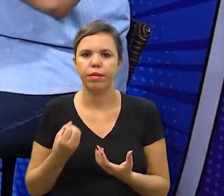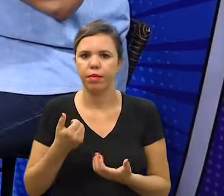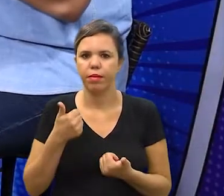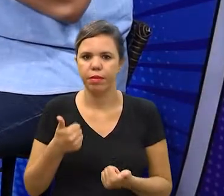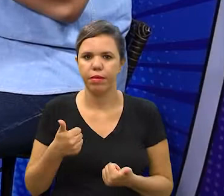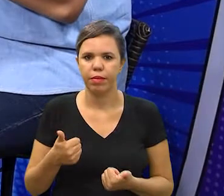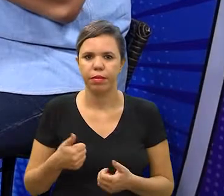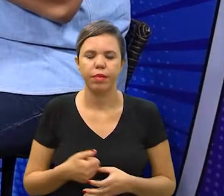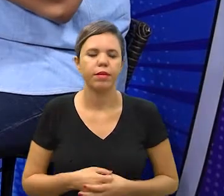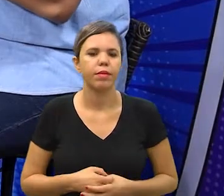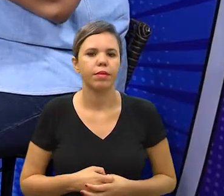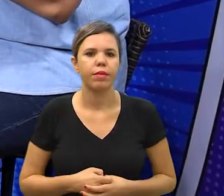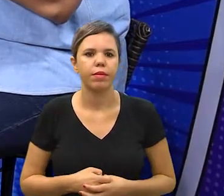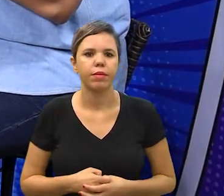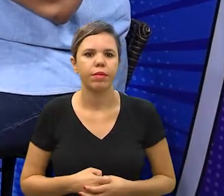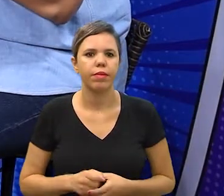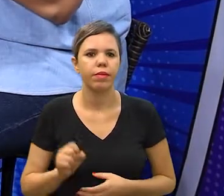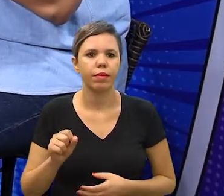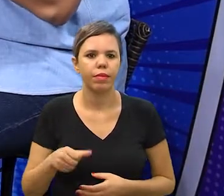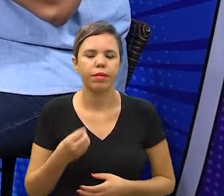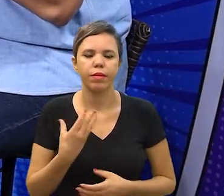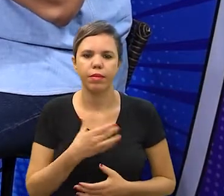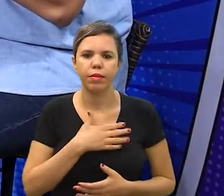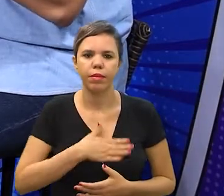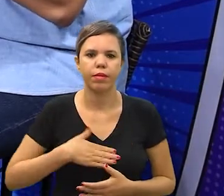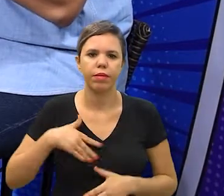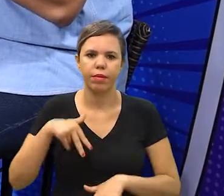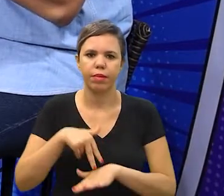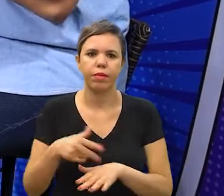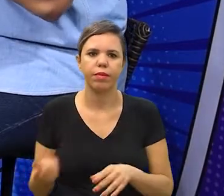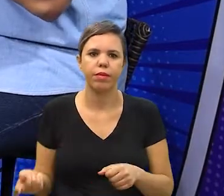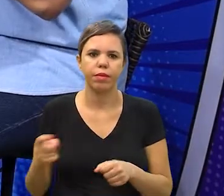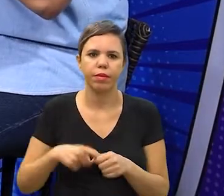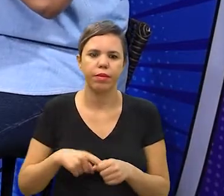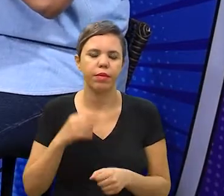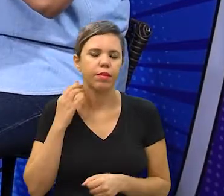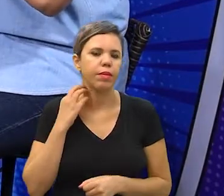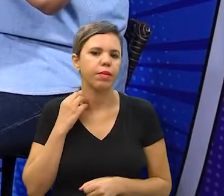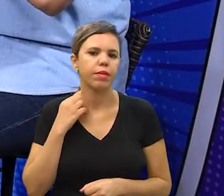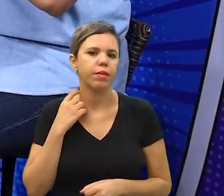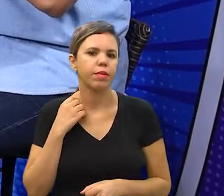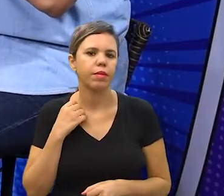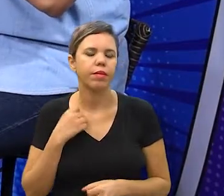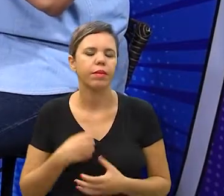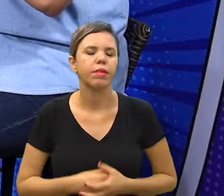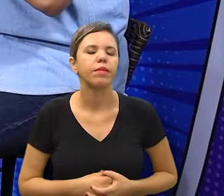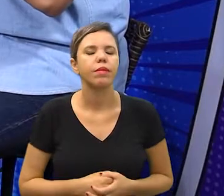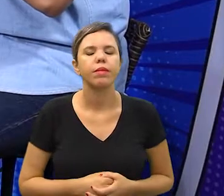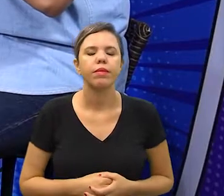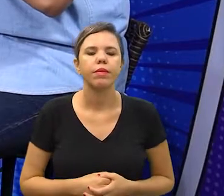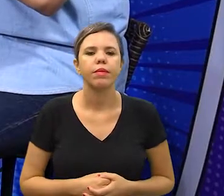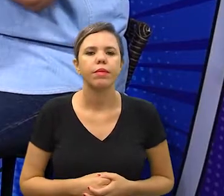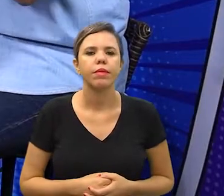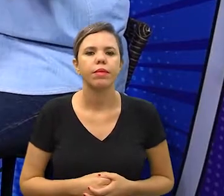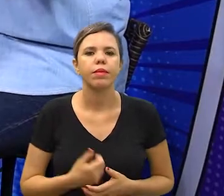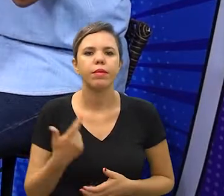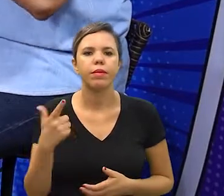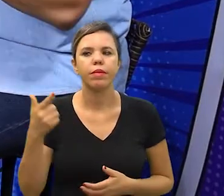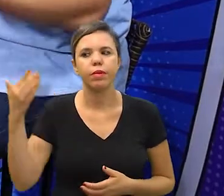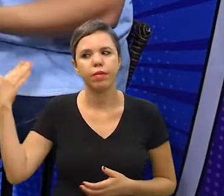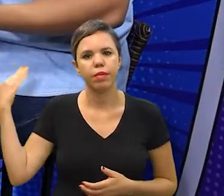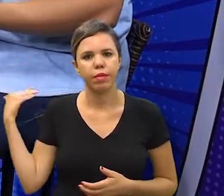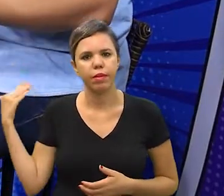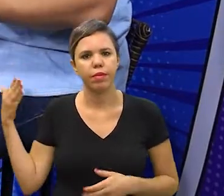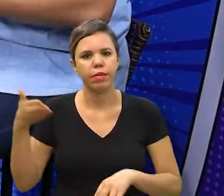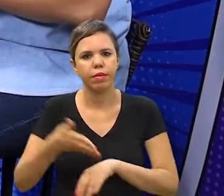bem, Mário? E aí, gente, tudo bom? Prazer estar aqui de volta. Tudo jóia. Mário, então da outra vez que